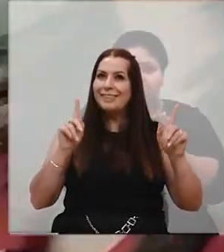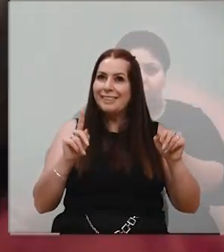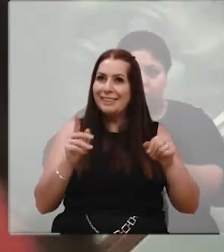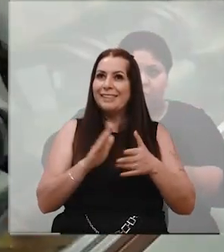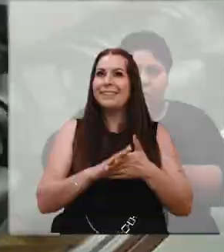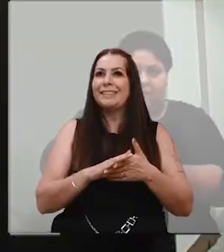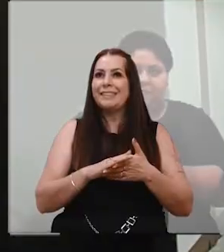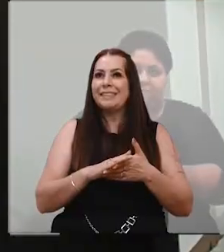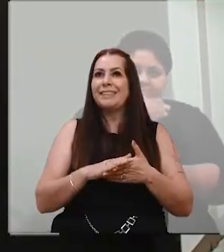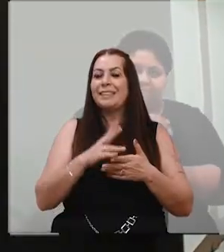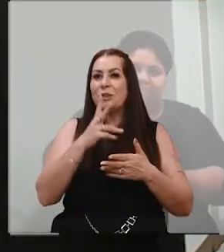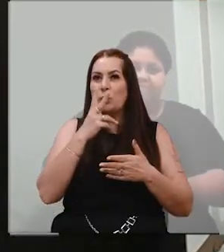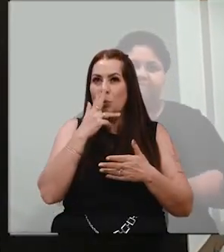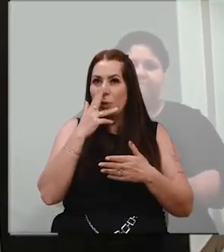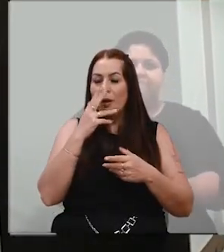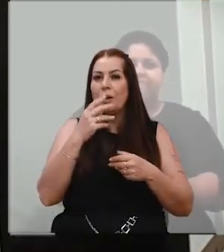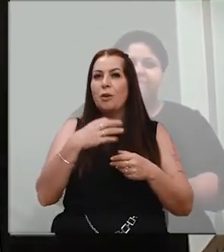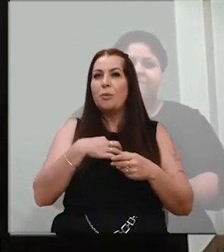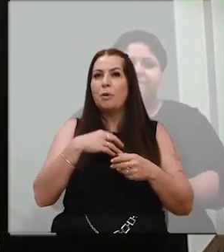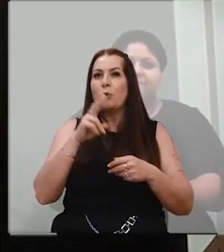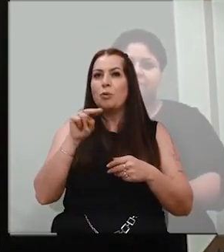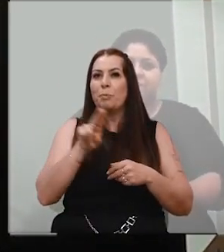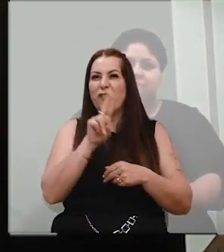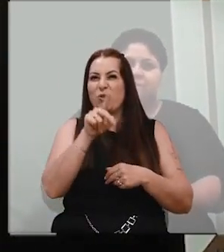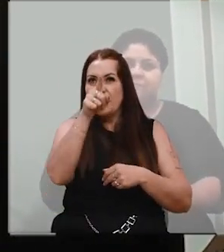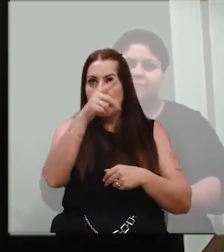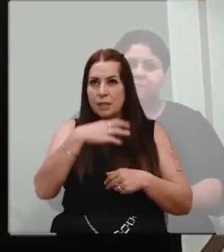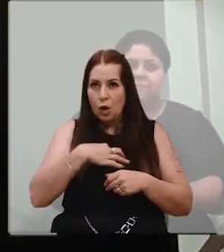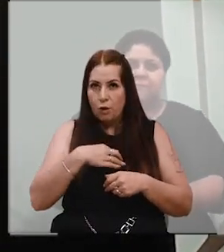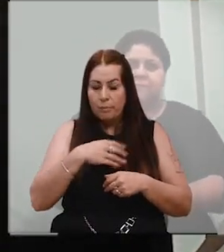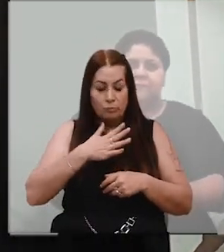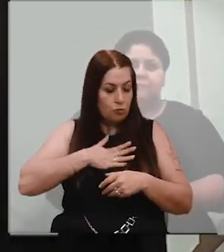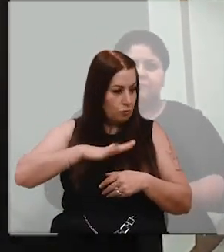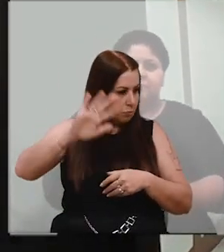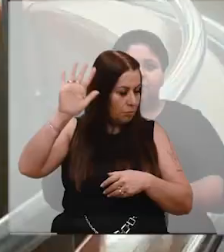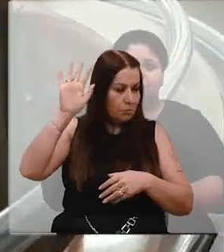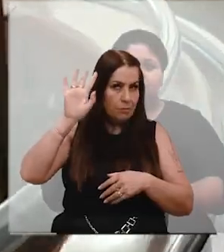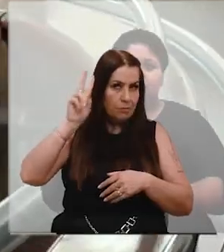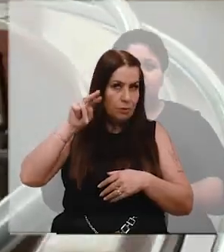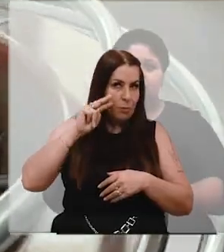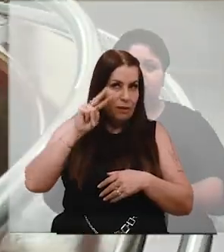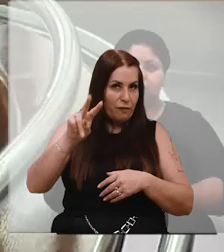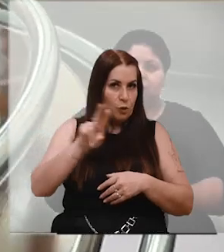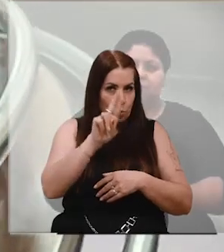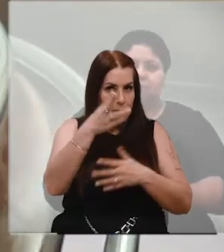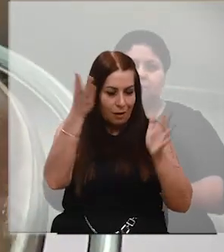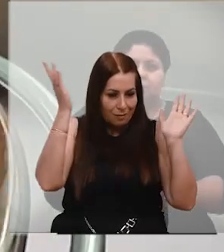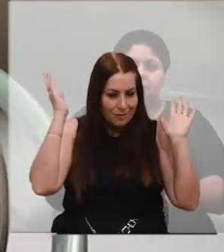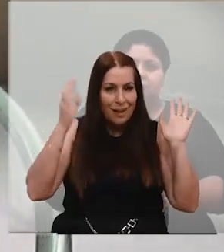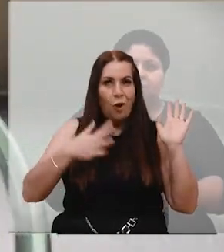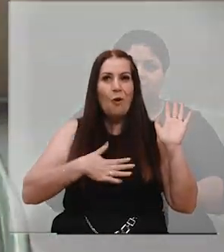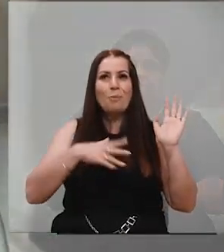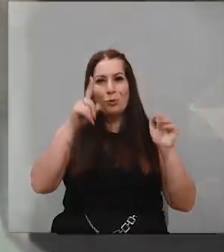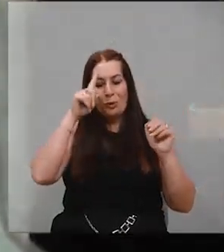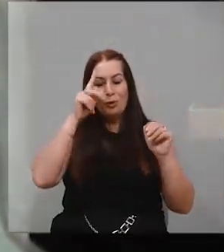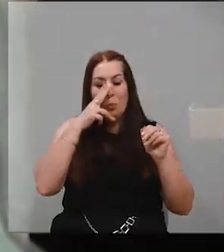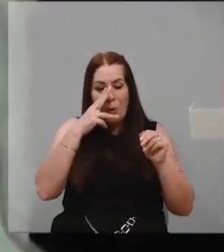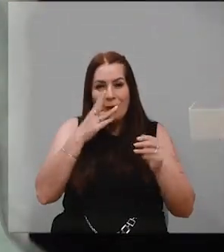Querida. A mesma roupa, até brinco que eu nunca mais vou usar essa roupa, porque eu enjoei dela de tanto que eu mais usei. vi tu